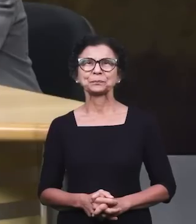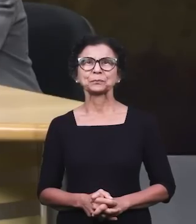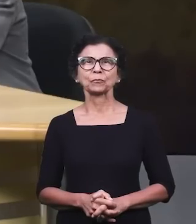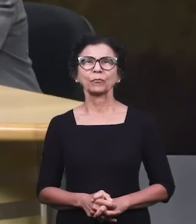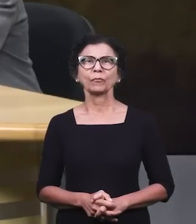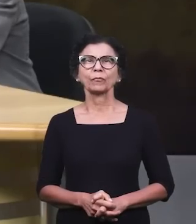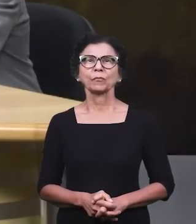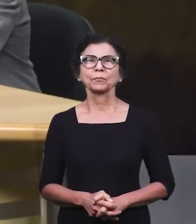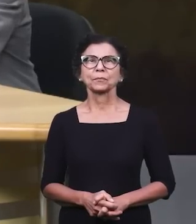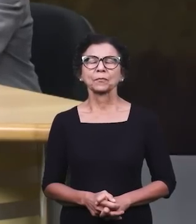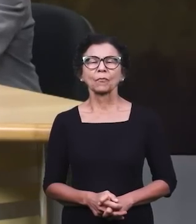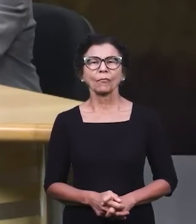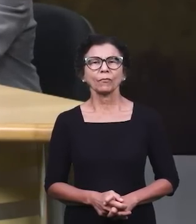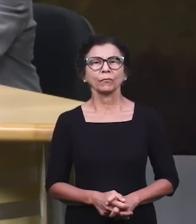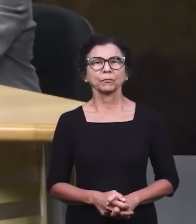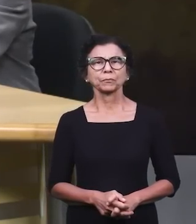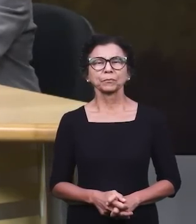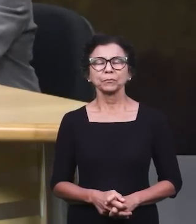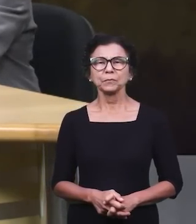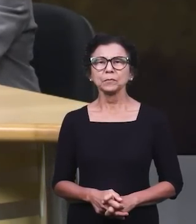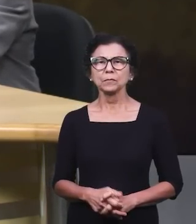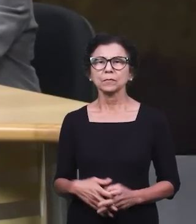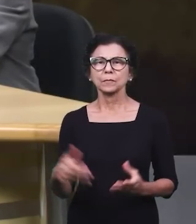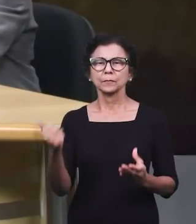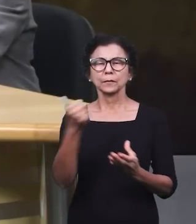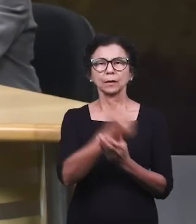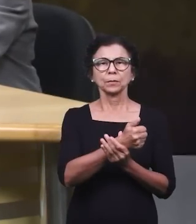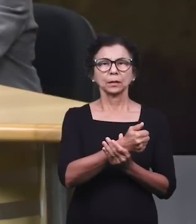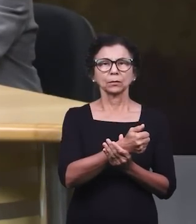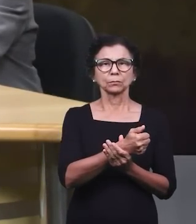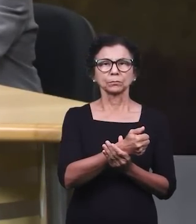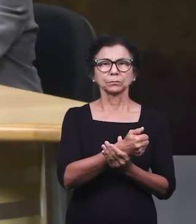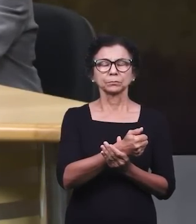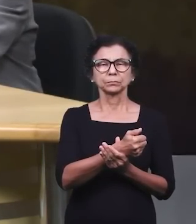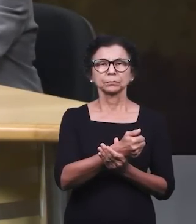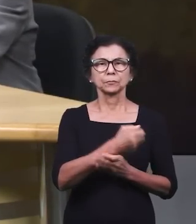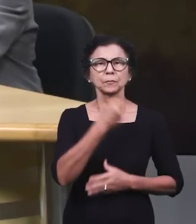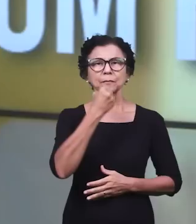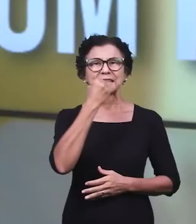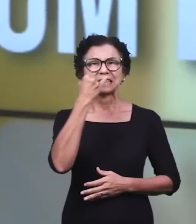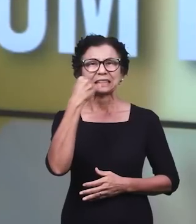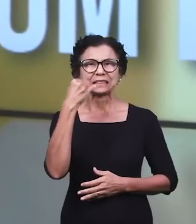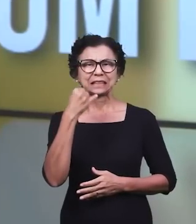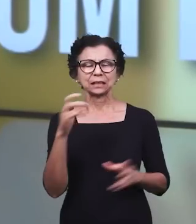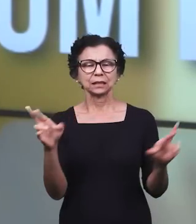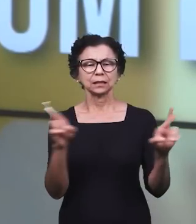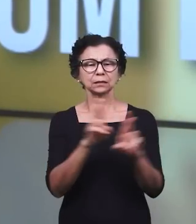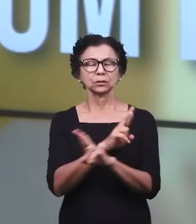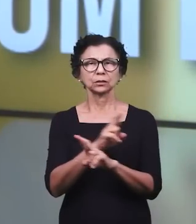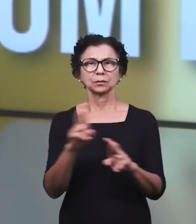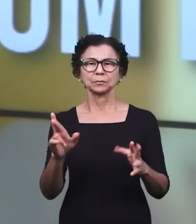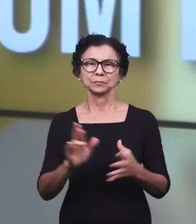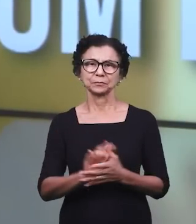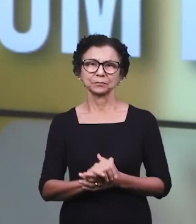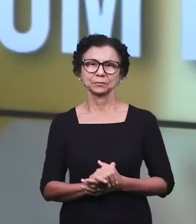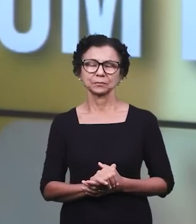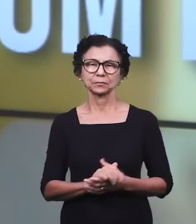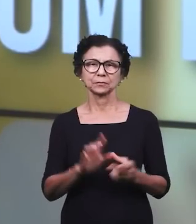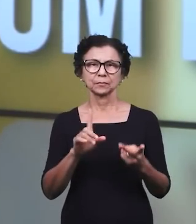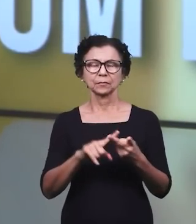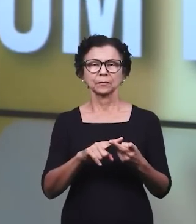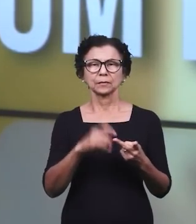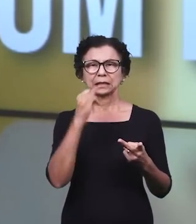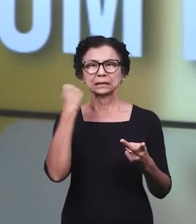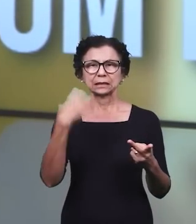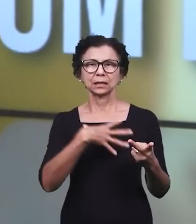relacionamento de Abraão e Isaac como pai e filhos. O que ela revela? Que Isaac era um filho amado.